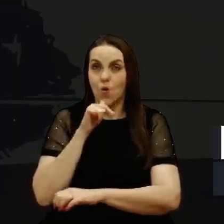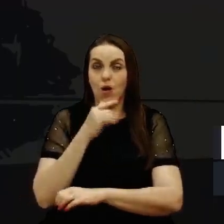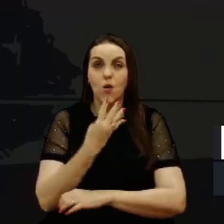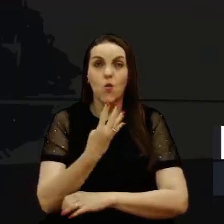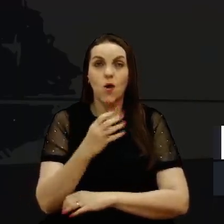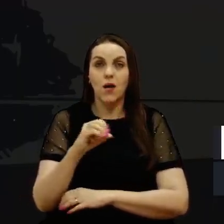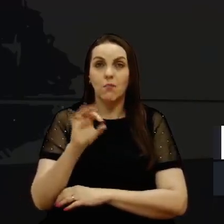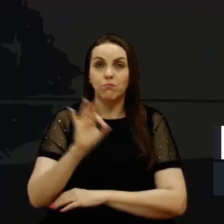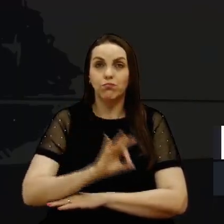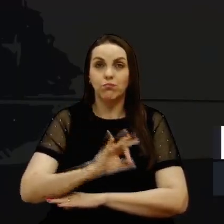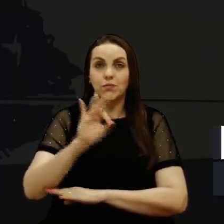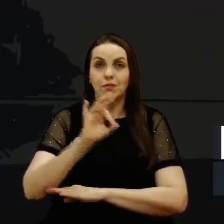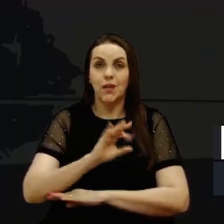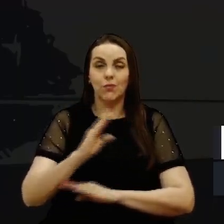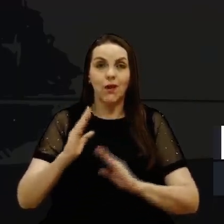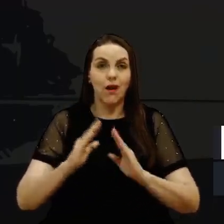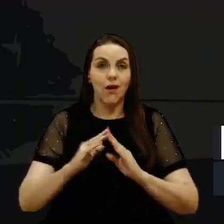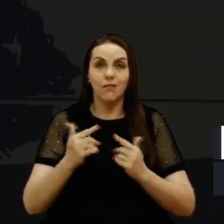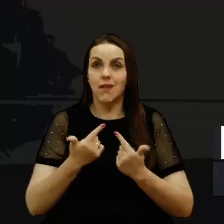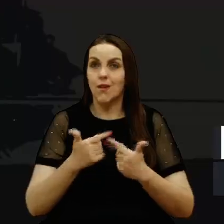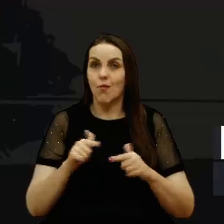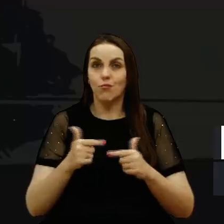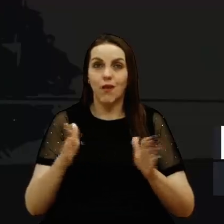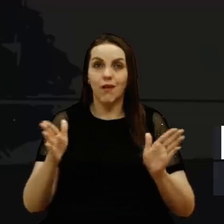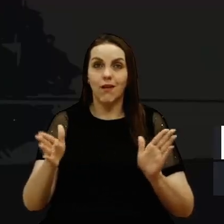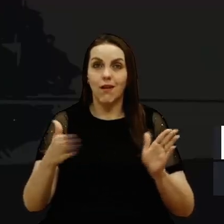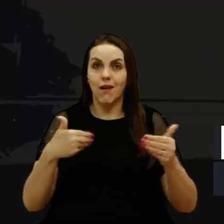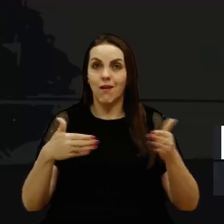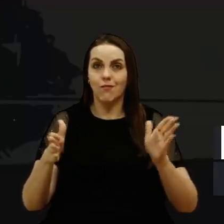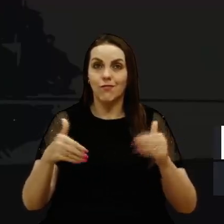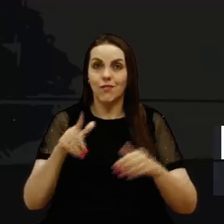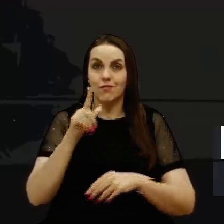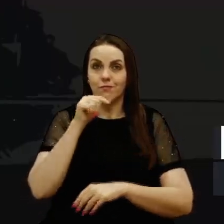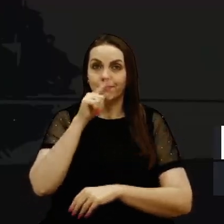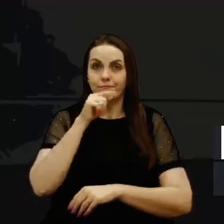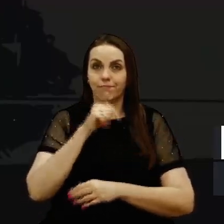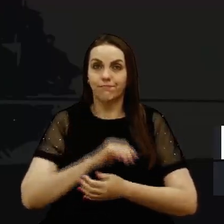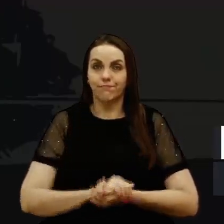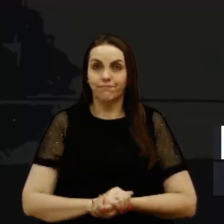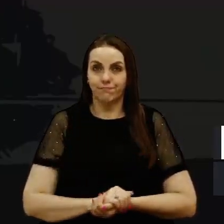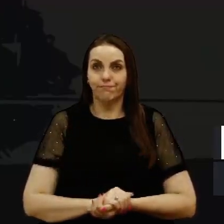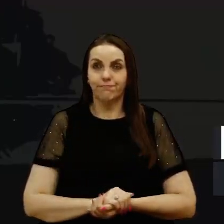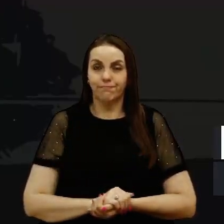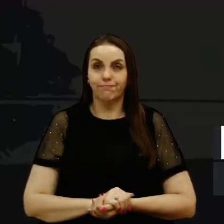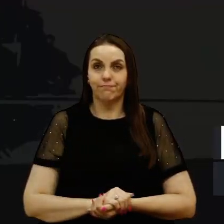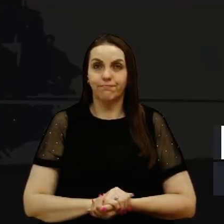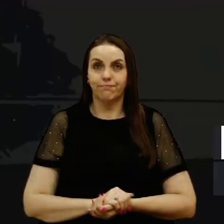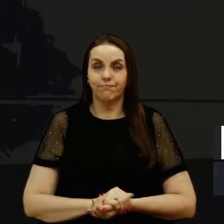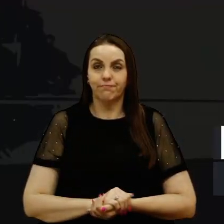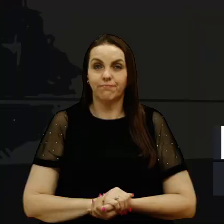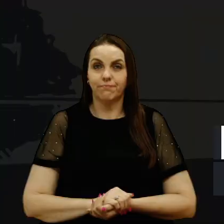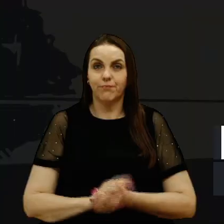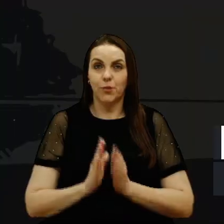das casas que não tem caixa d'água. Se puder encostar a porta ali, por favor.